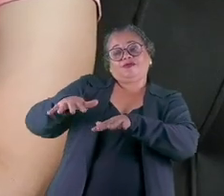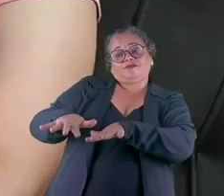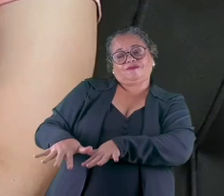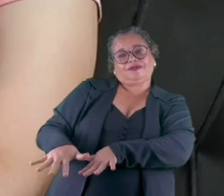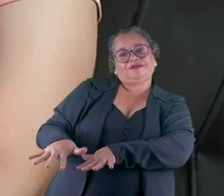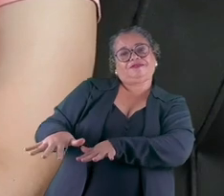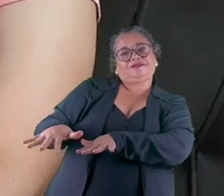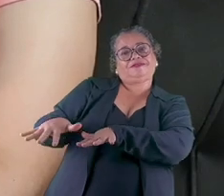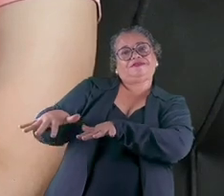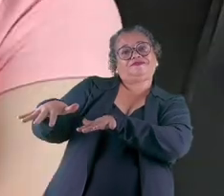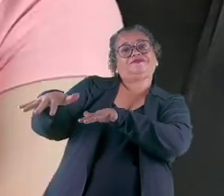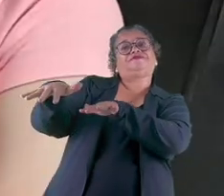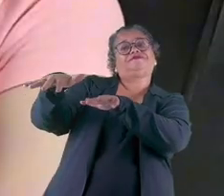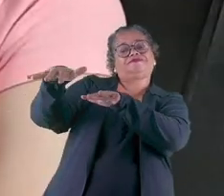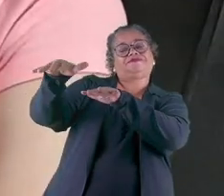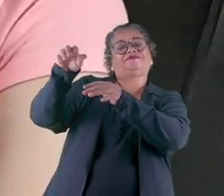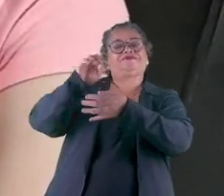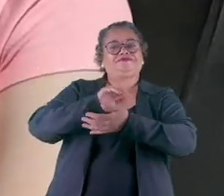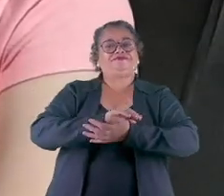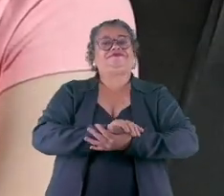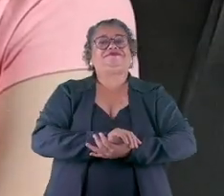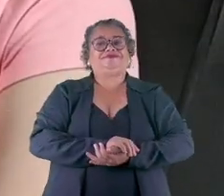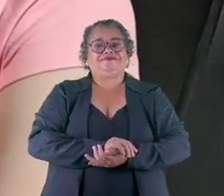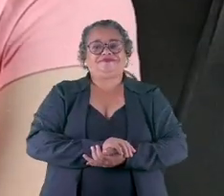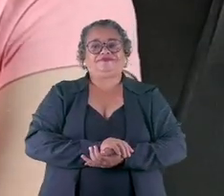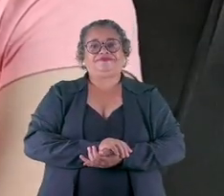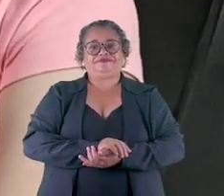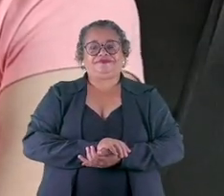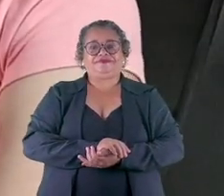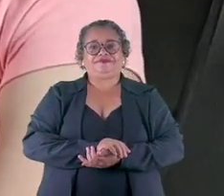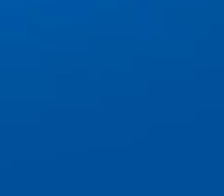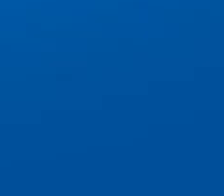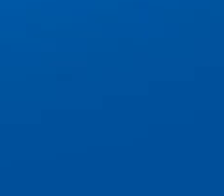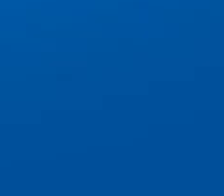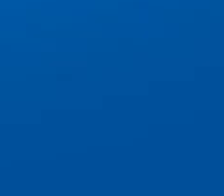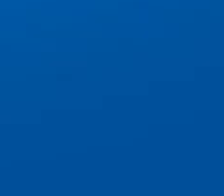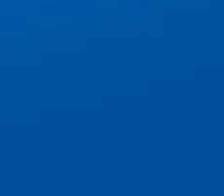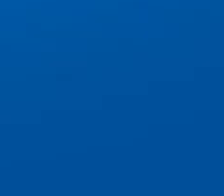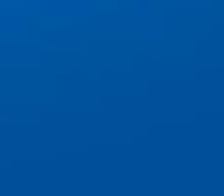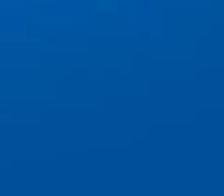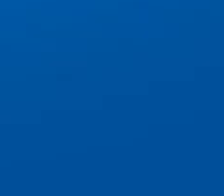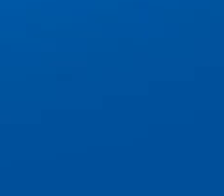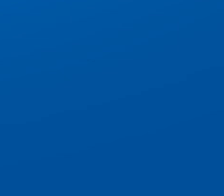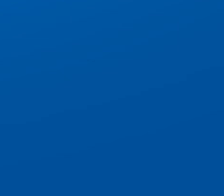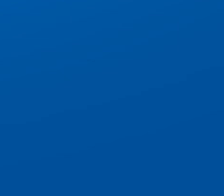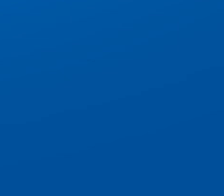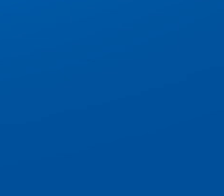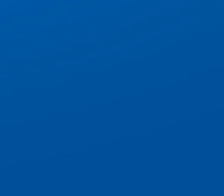daquele dia lá no hospital e lembrar que tá crescendo junto com ela.